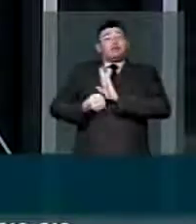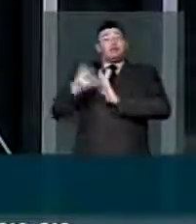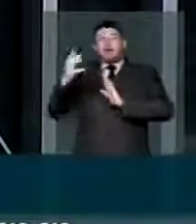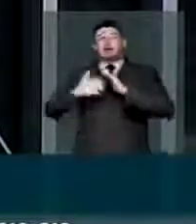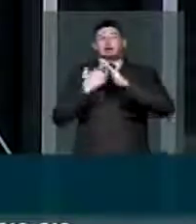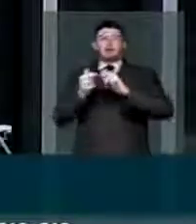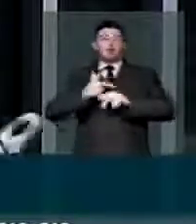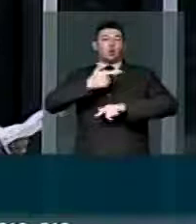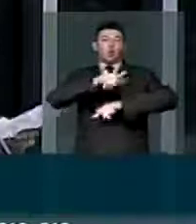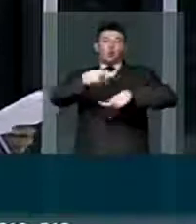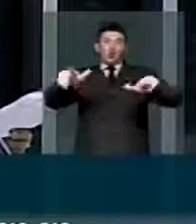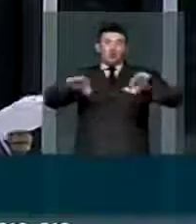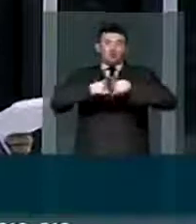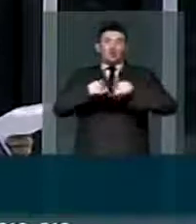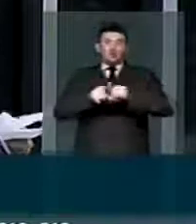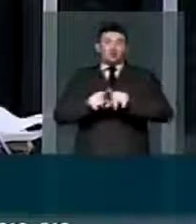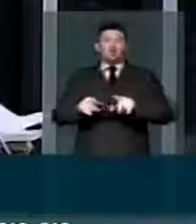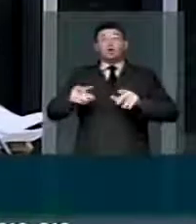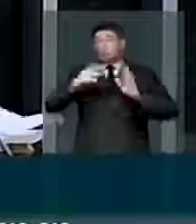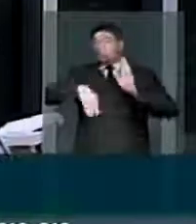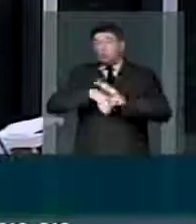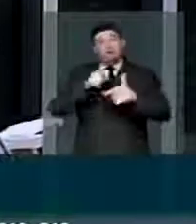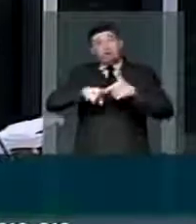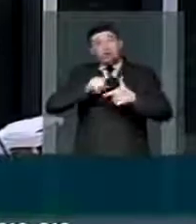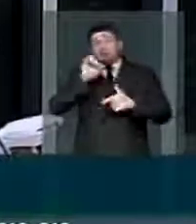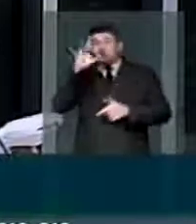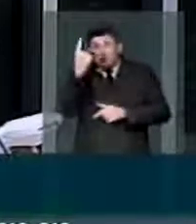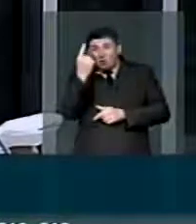outras empresas de outro ramo de atividade econômica.